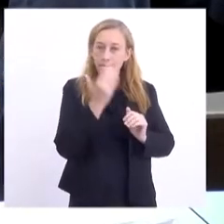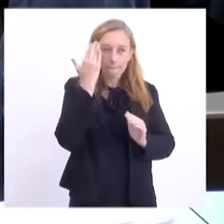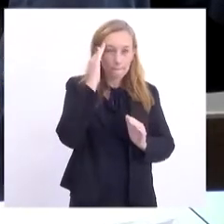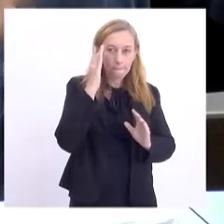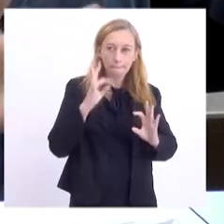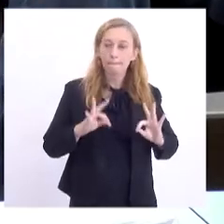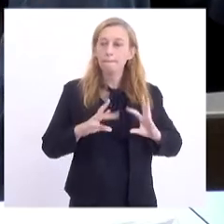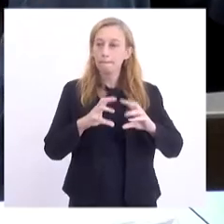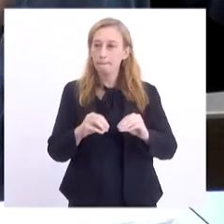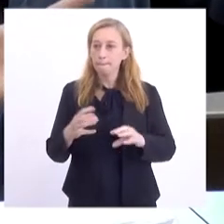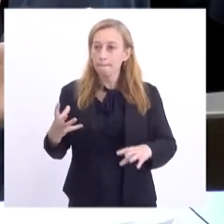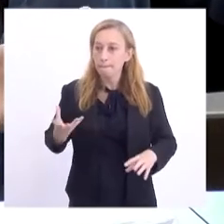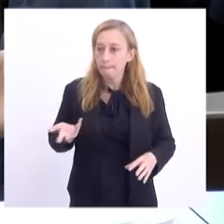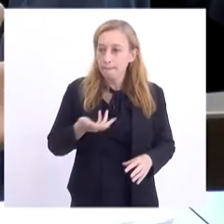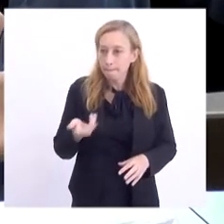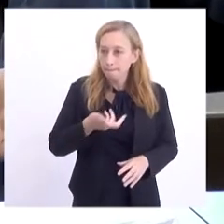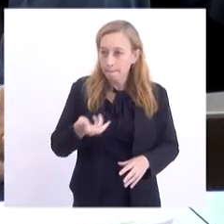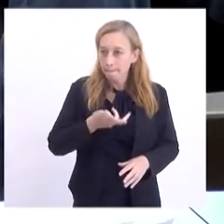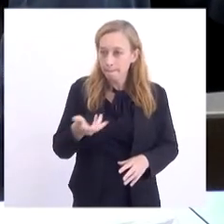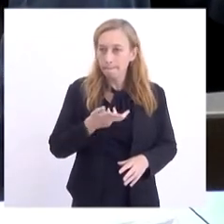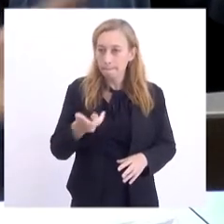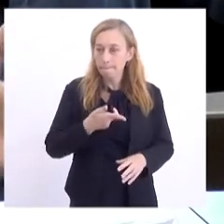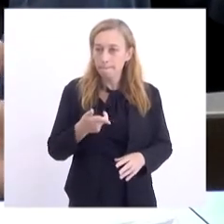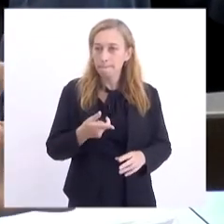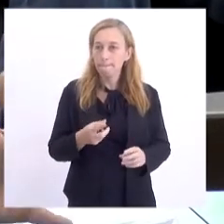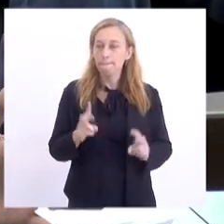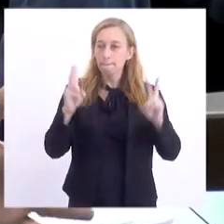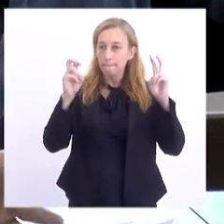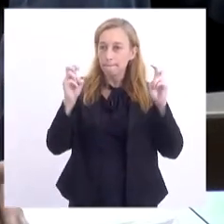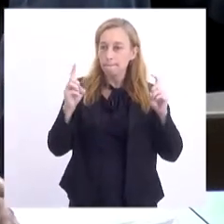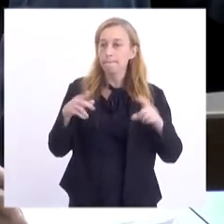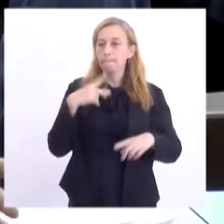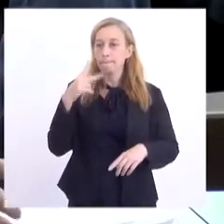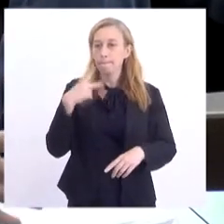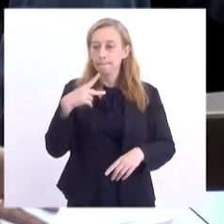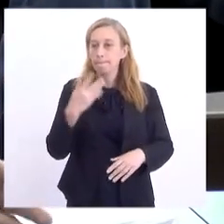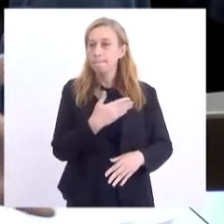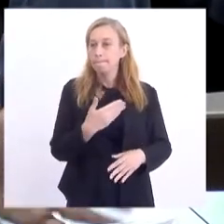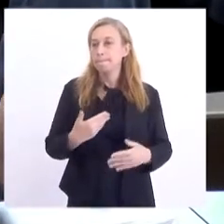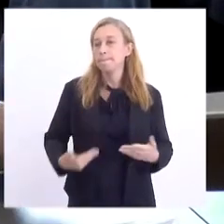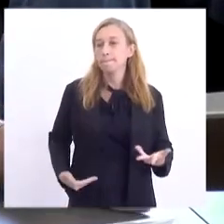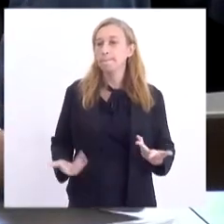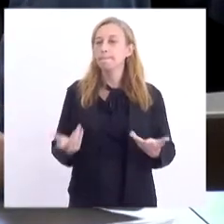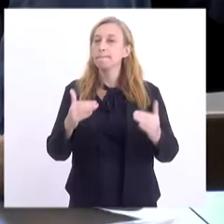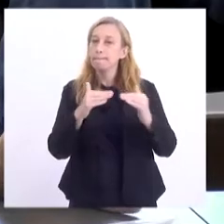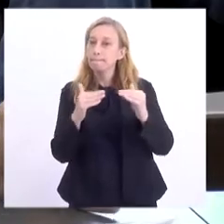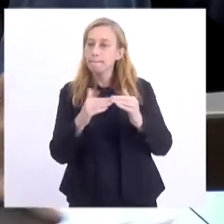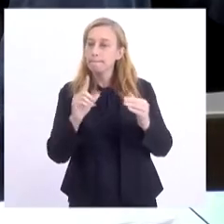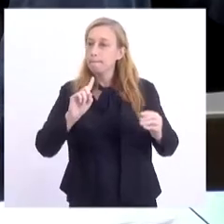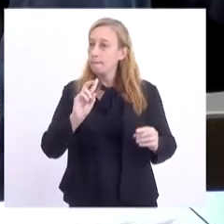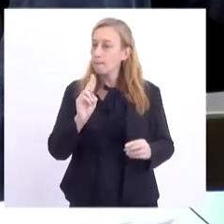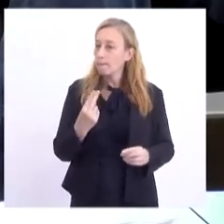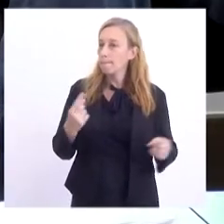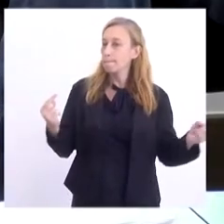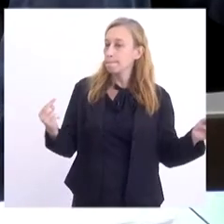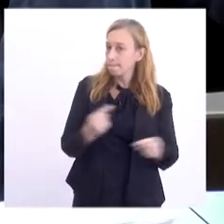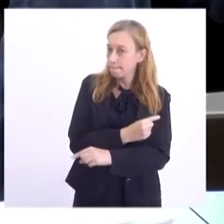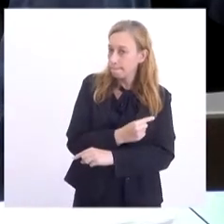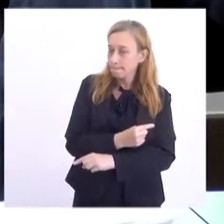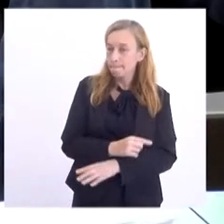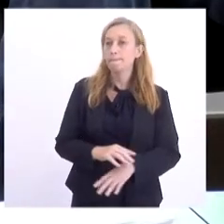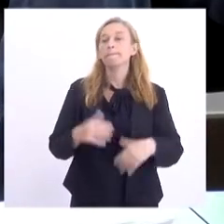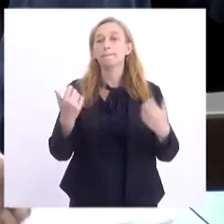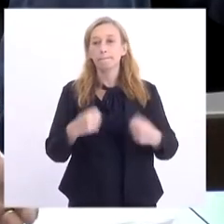de de urgência do time e político das políticas públicas Então seja para concordar ou para não concordar a